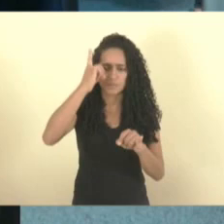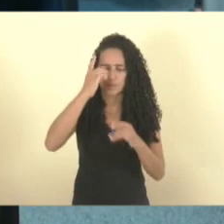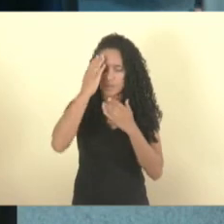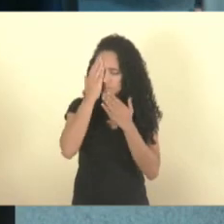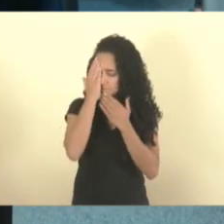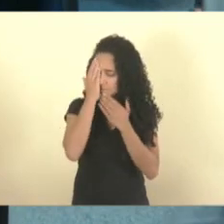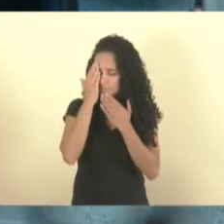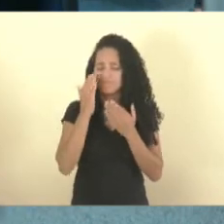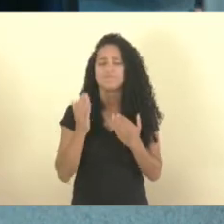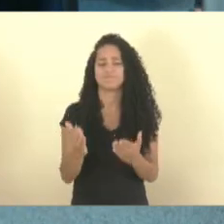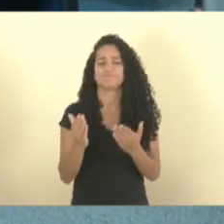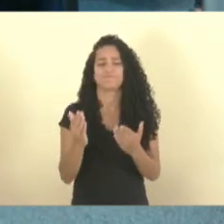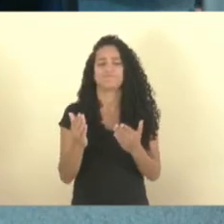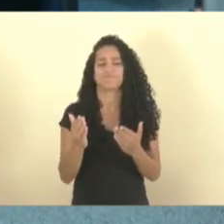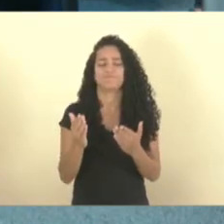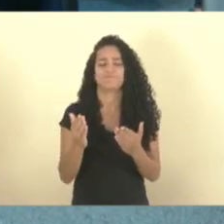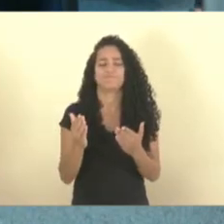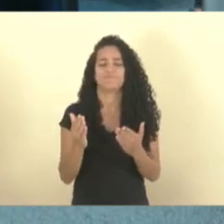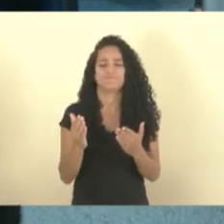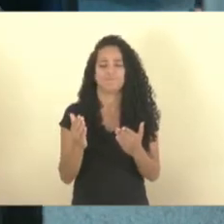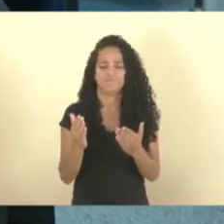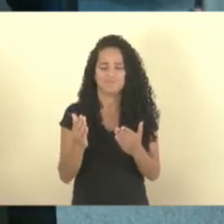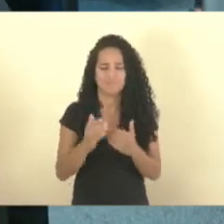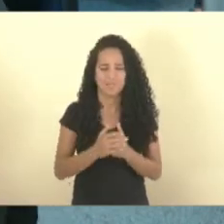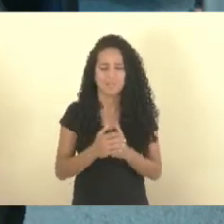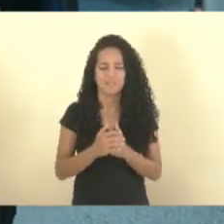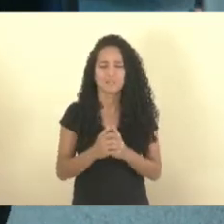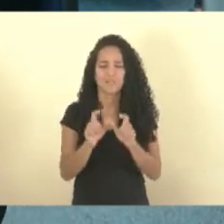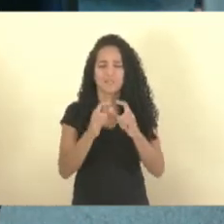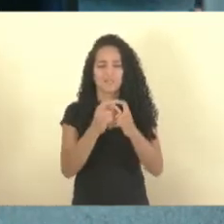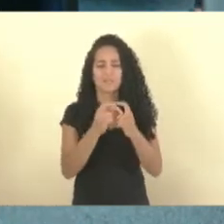muito obrigado. Fermal Dangashen.